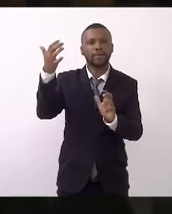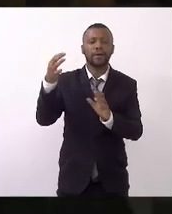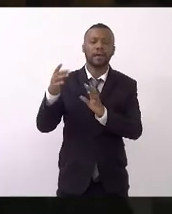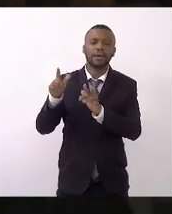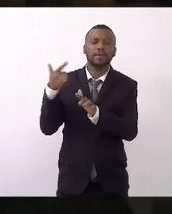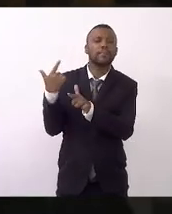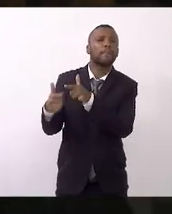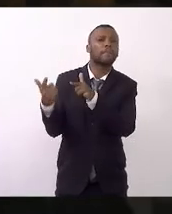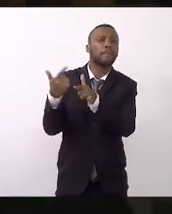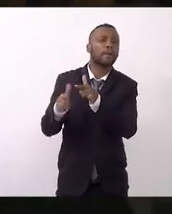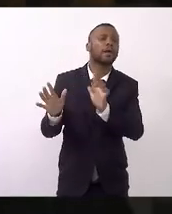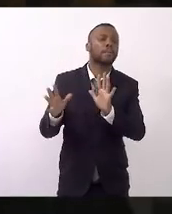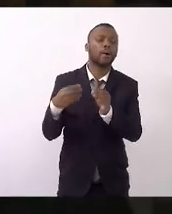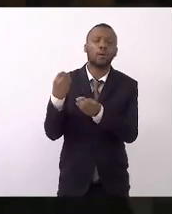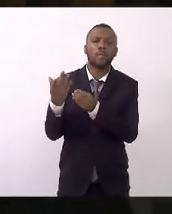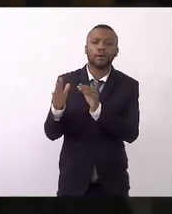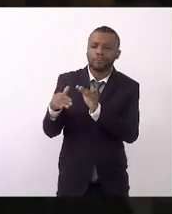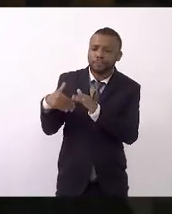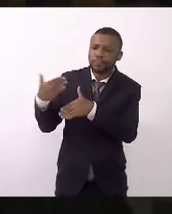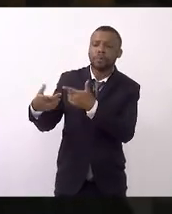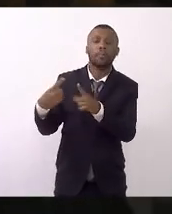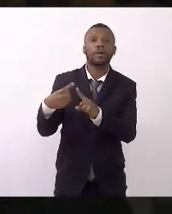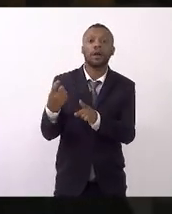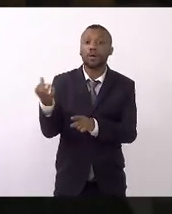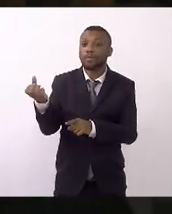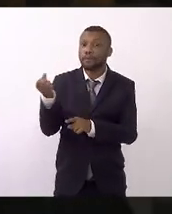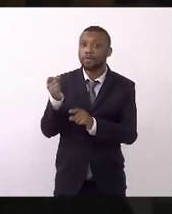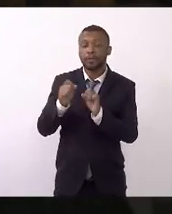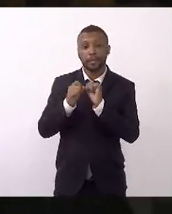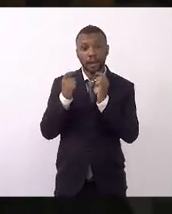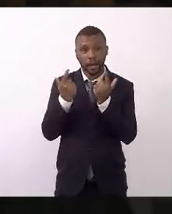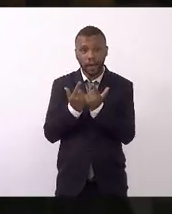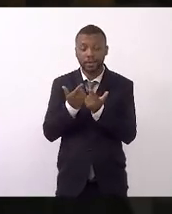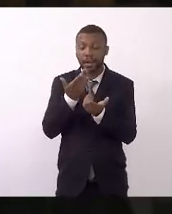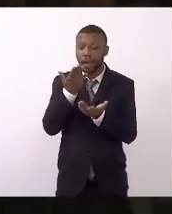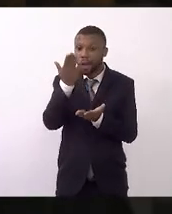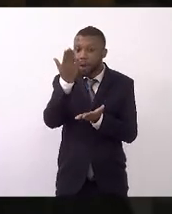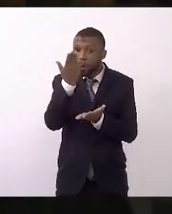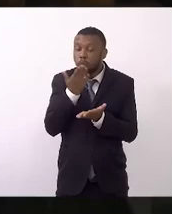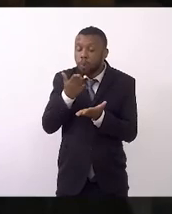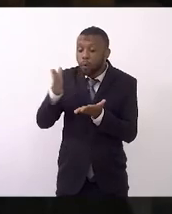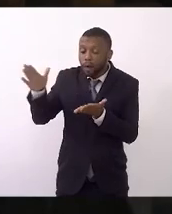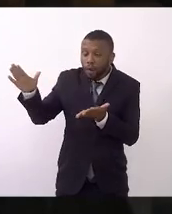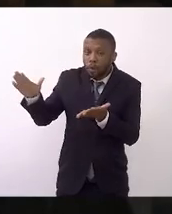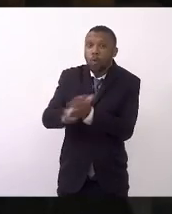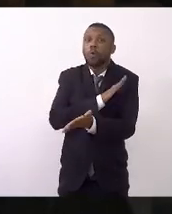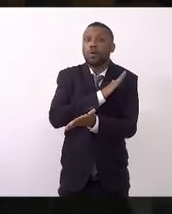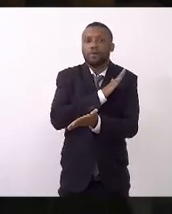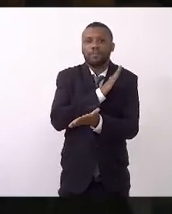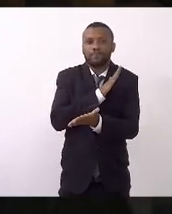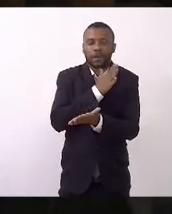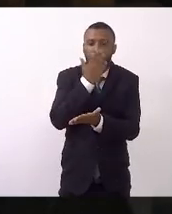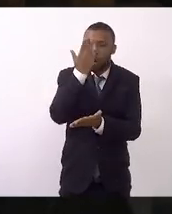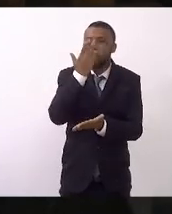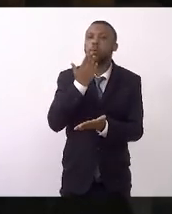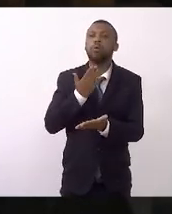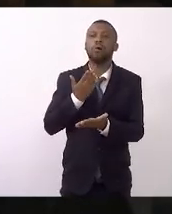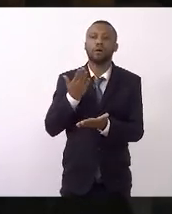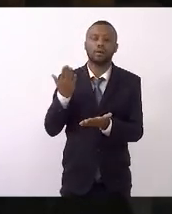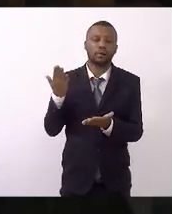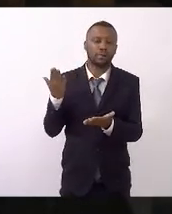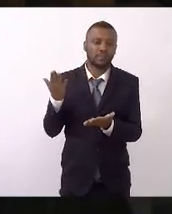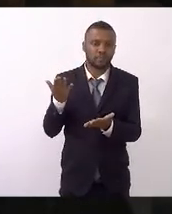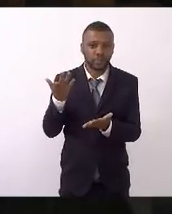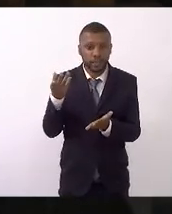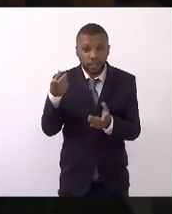porque o fundo da Alerj já está praticamente seco. E eu